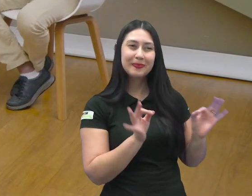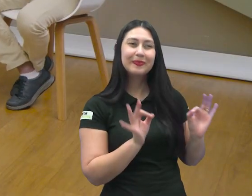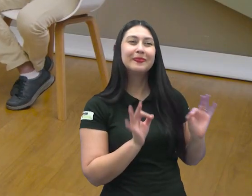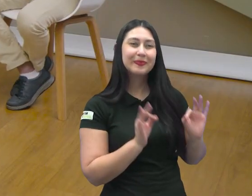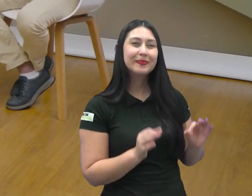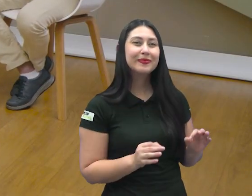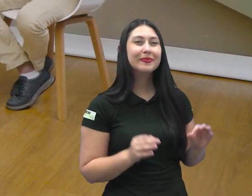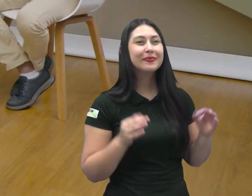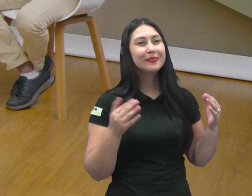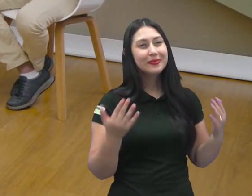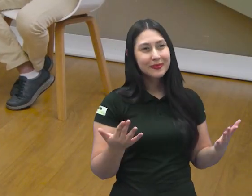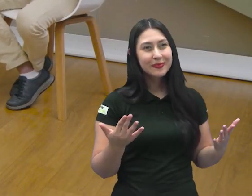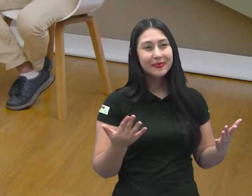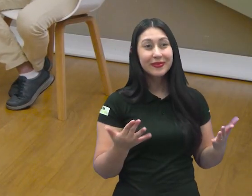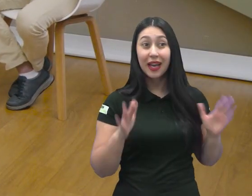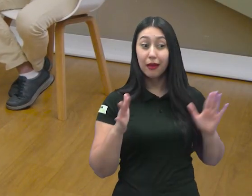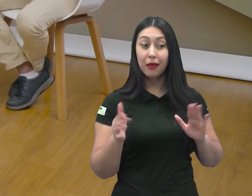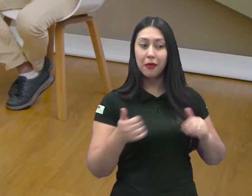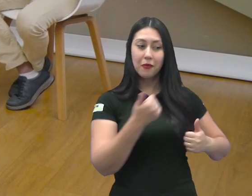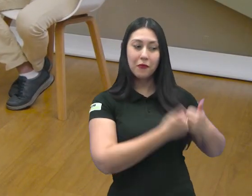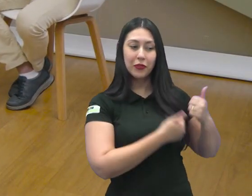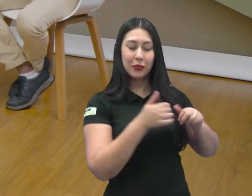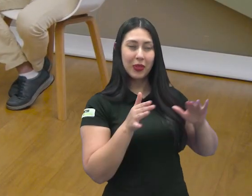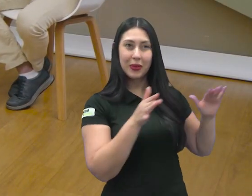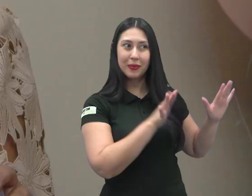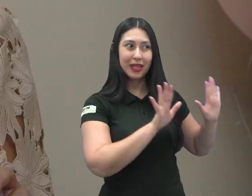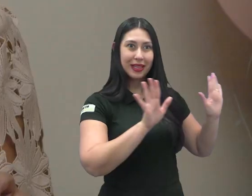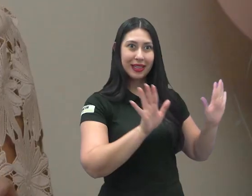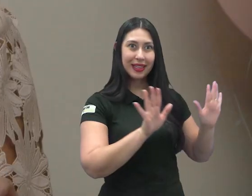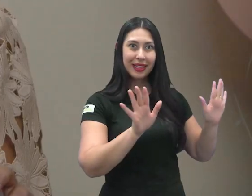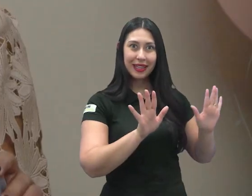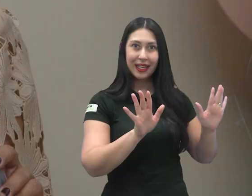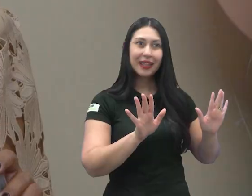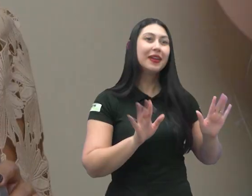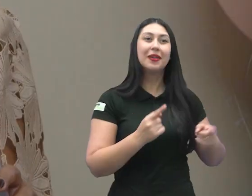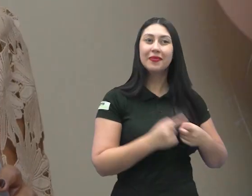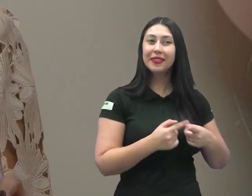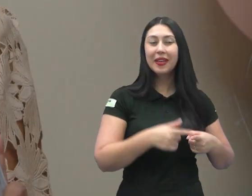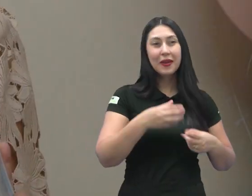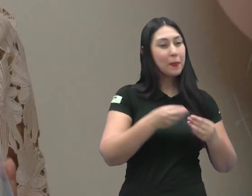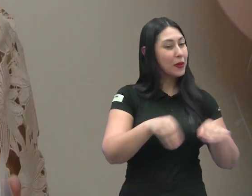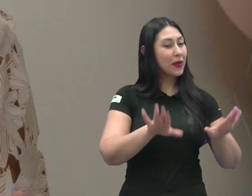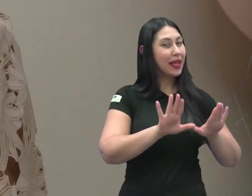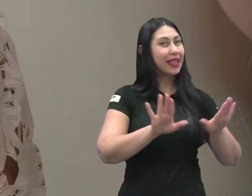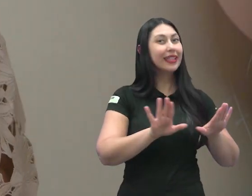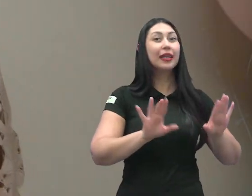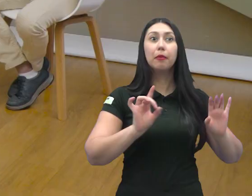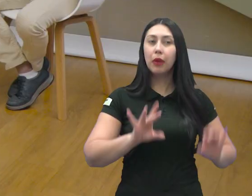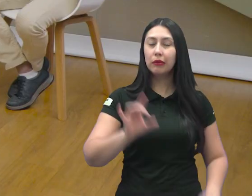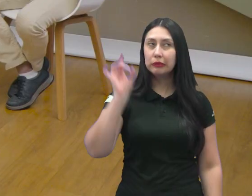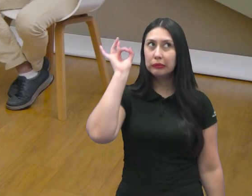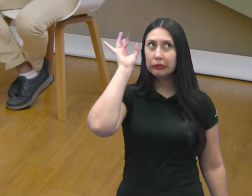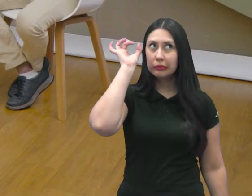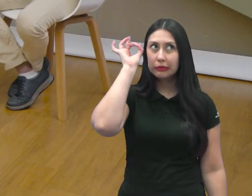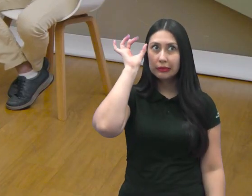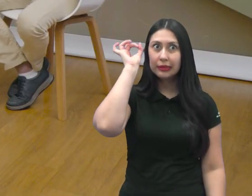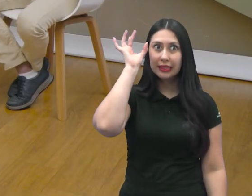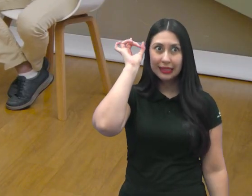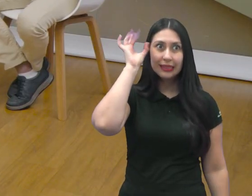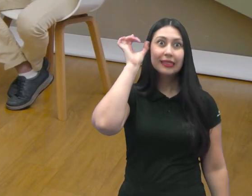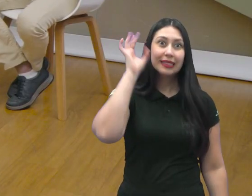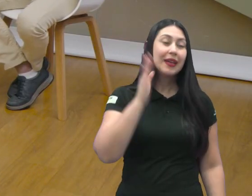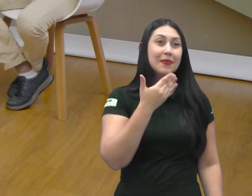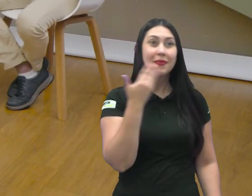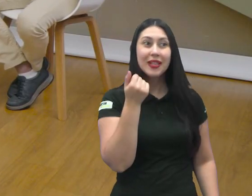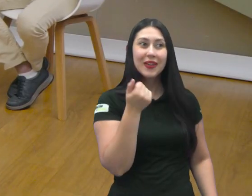deixando os times de futebol de lado, porque isso não dá dor nos pés, mas dá muita dor de cabeça, viu, doutor? É melhor a gente não